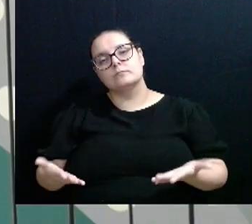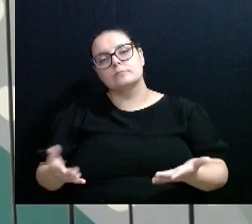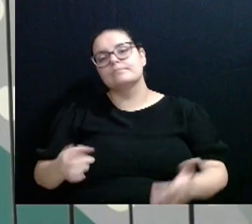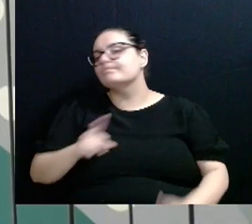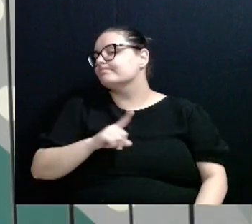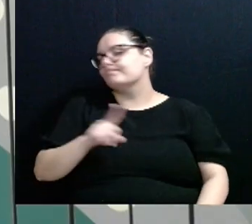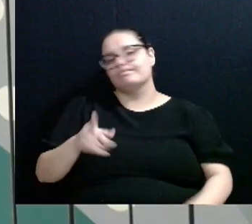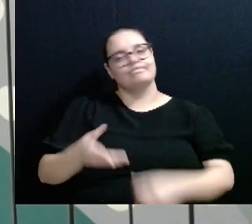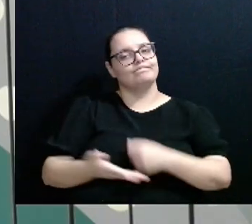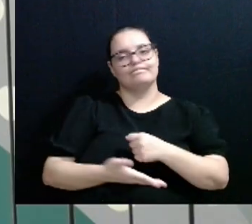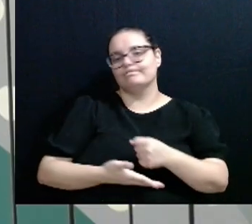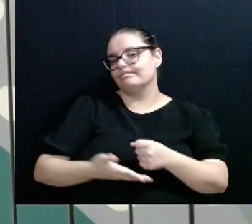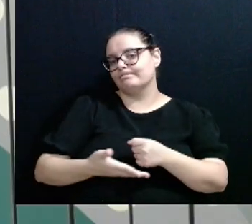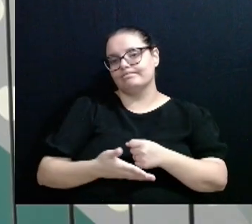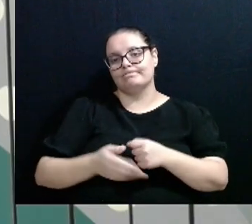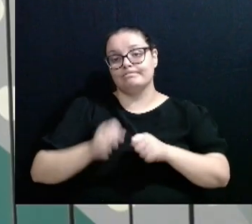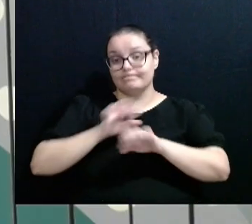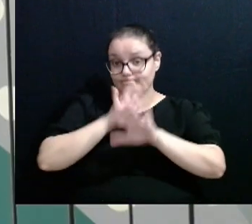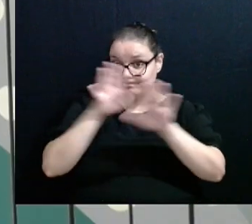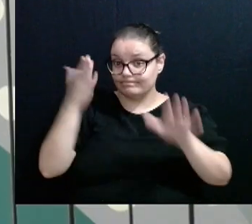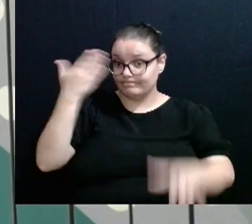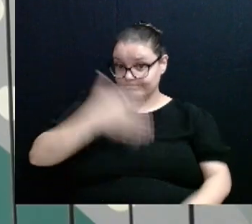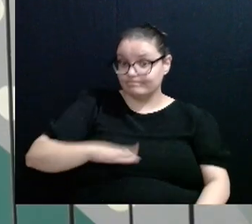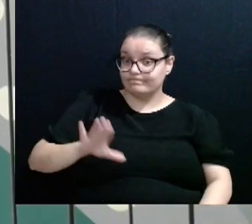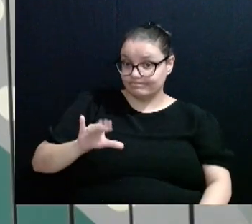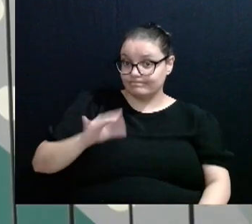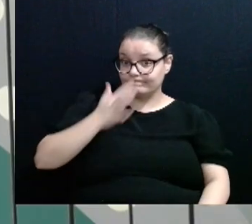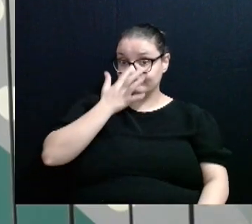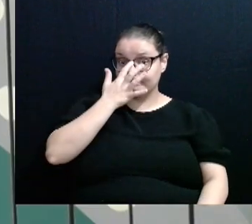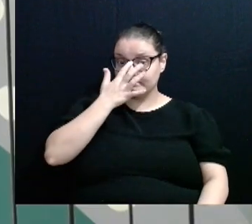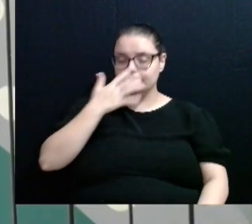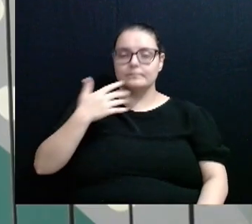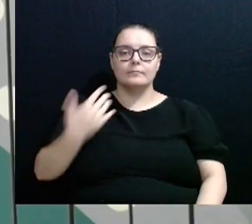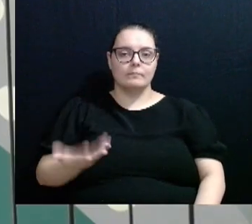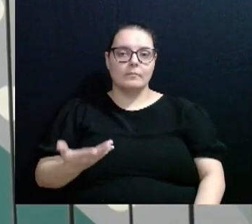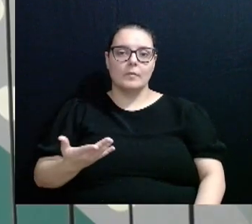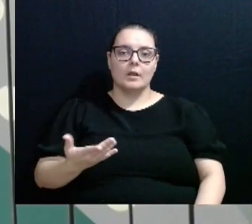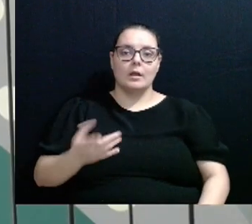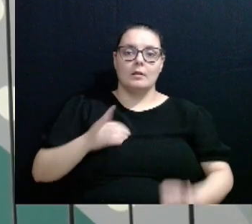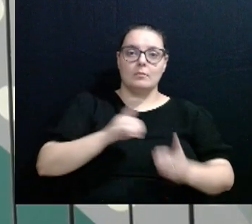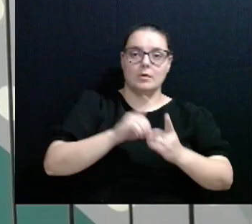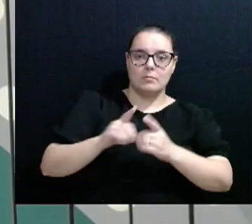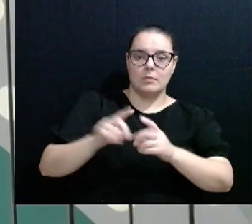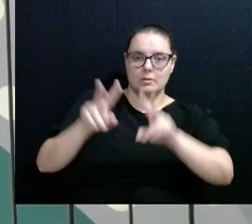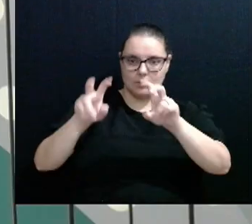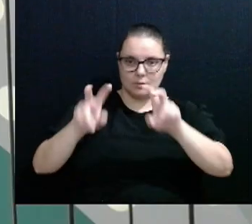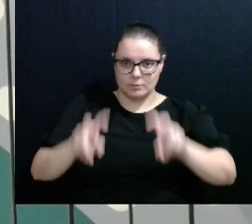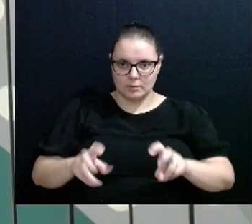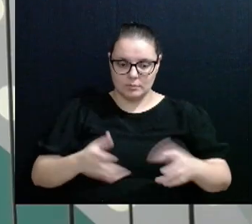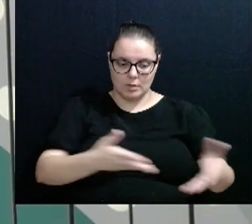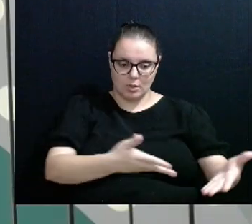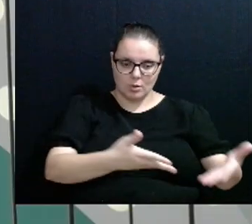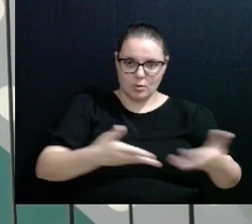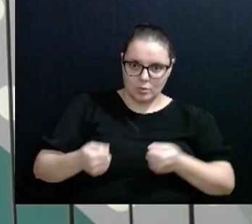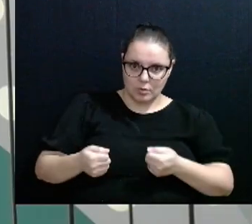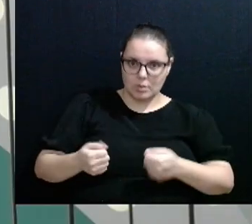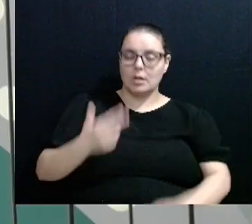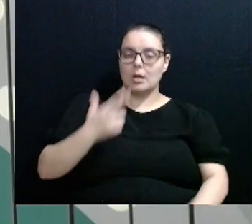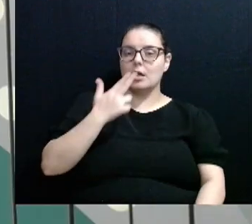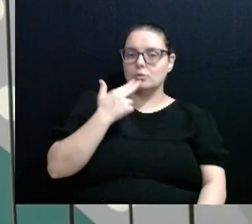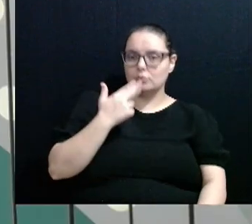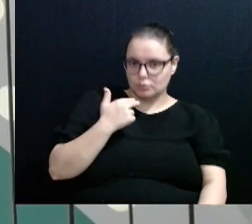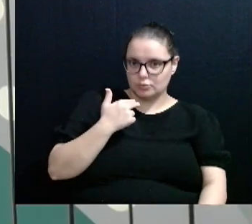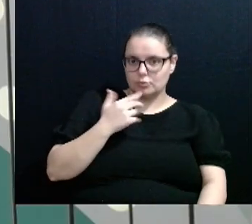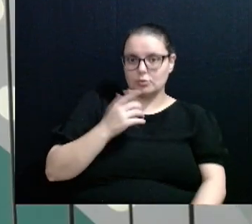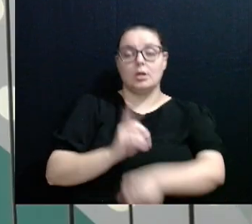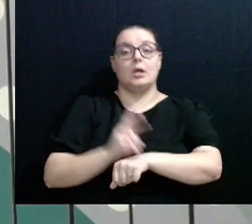baseadas em evidências científicas. Para abordar esse assunto, convidamos a nutricionista e doutora